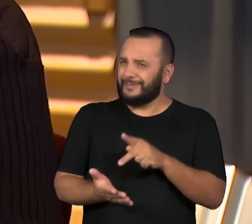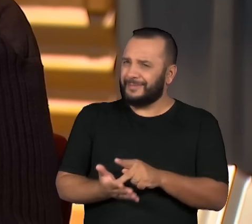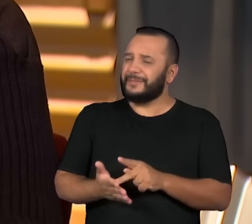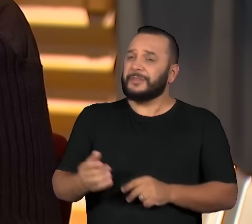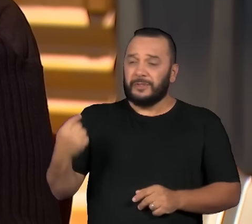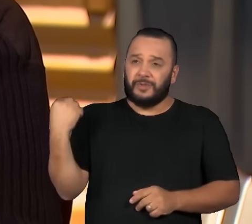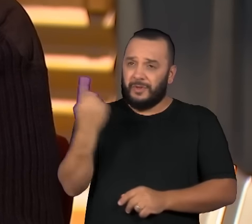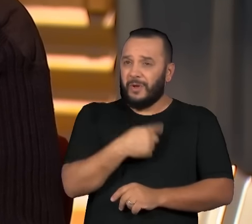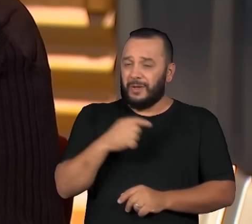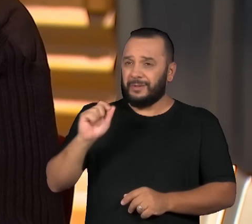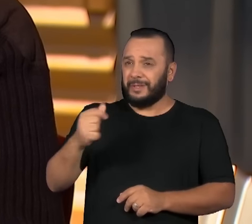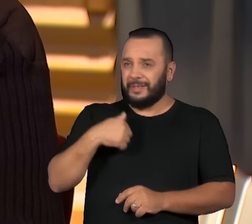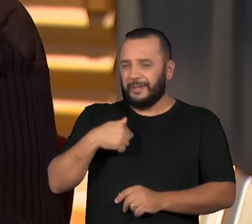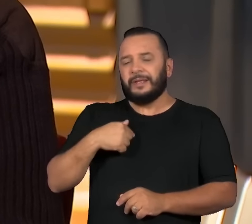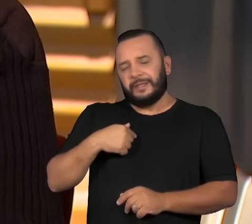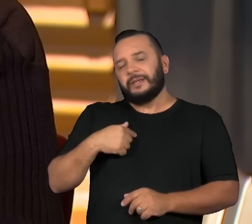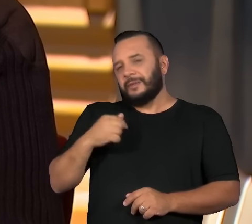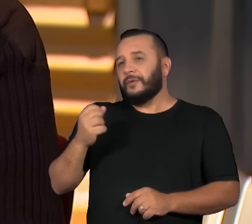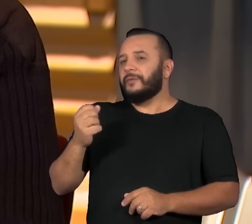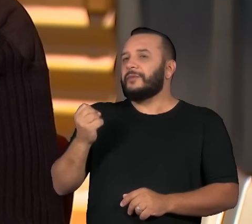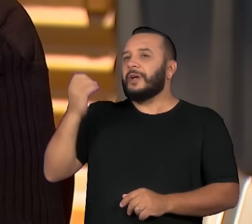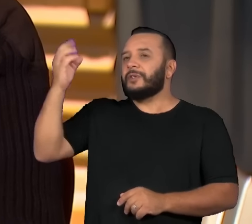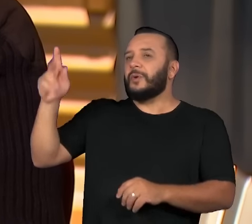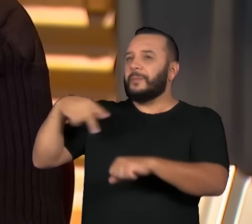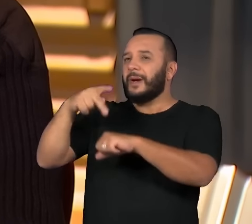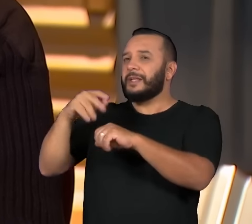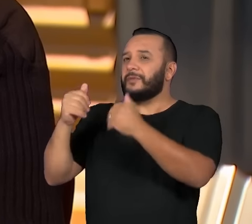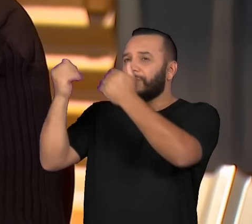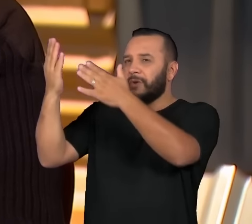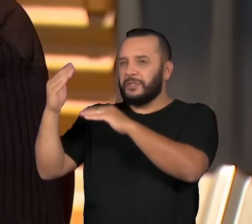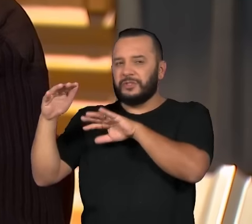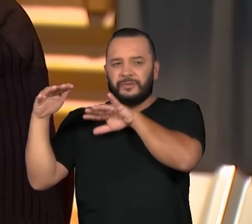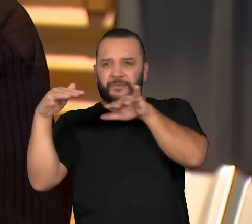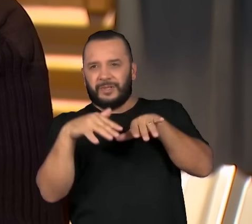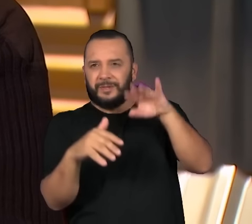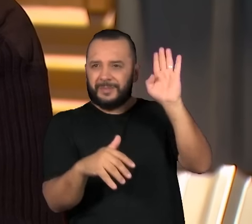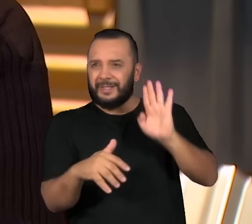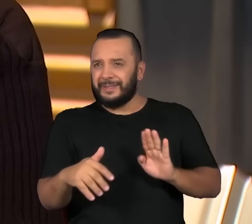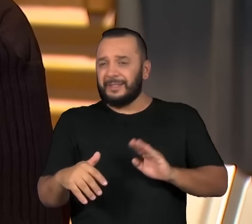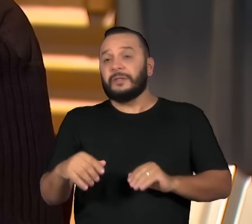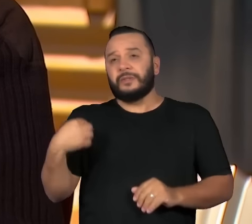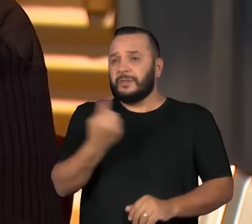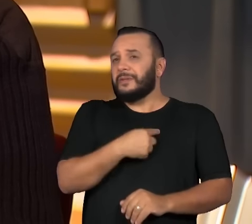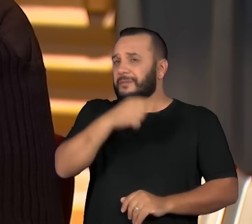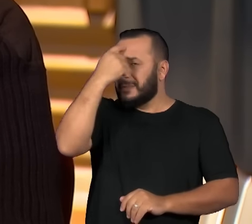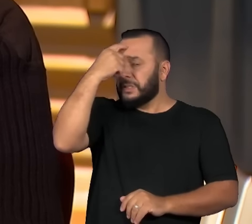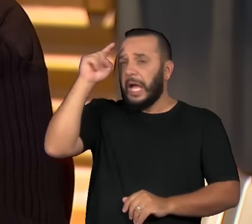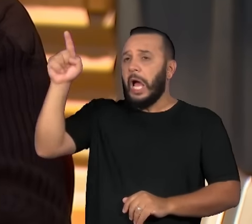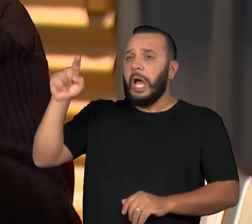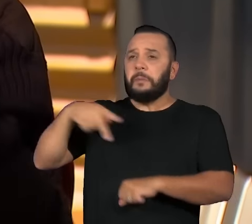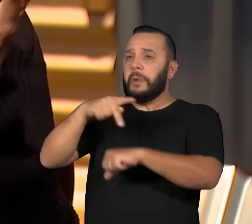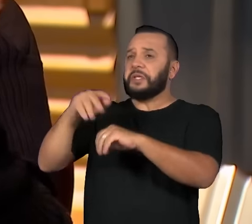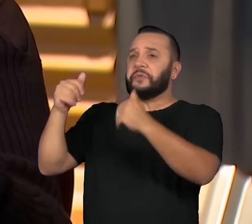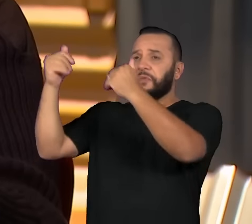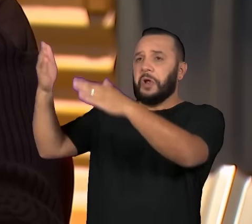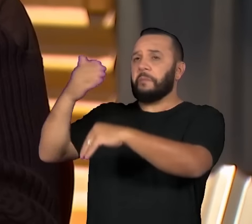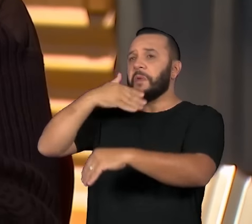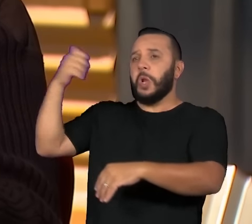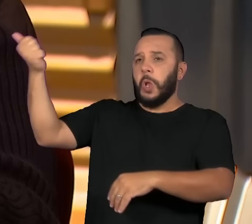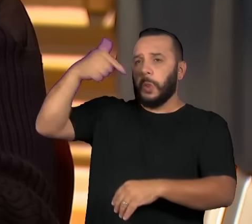Brasil e viu o Brasil de fora. Como bom brasileiro, a gente sempre achou que as coisas de fora sempre foram melhores, né? Era sempre